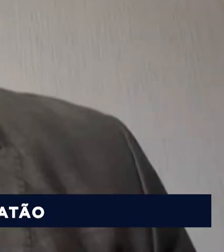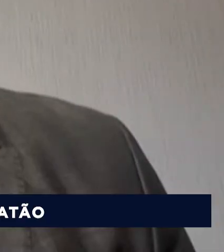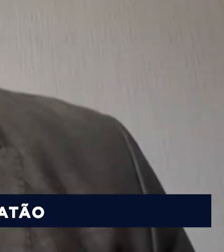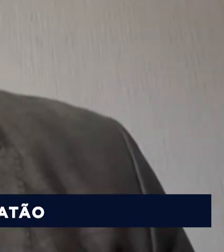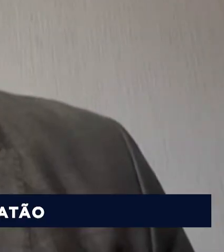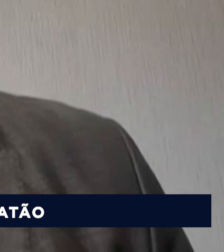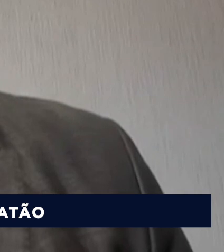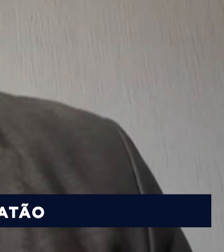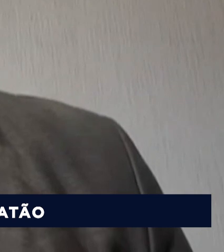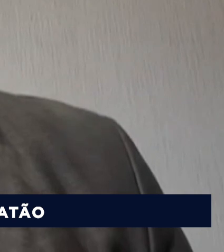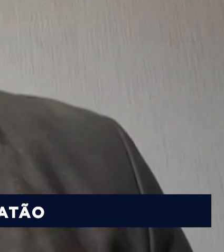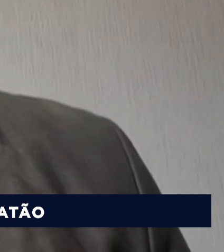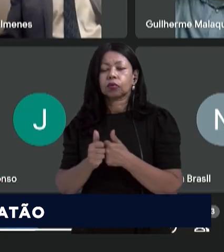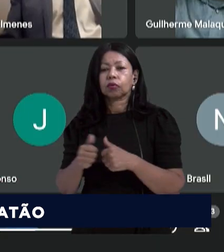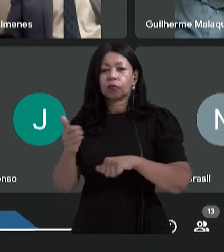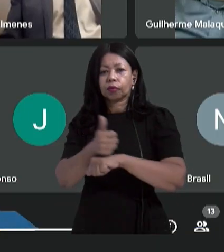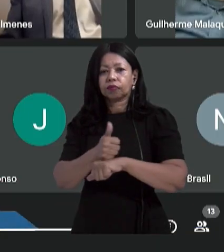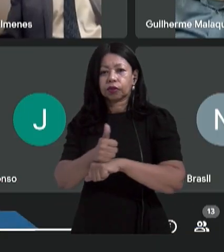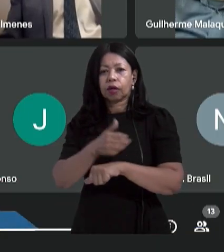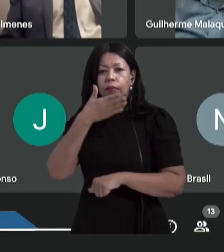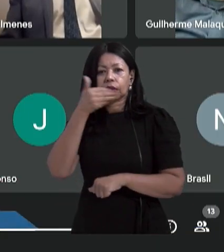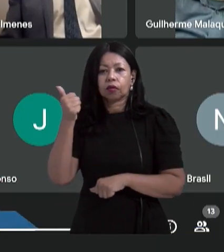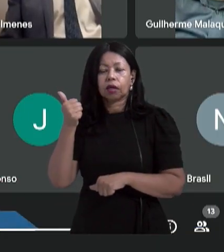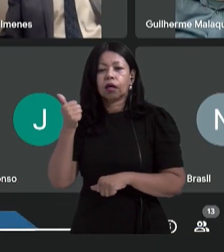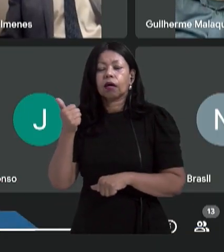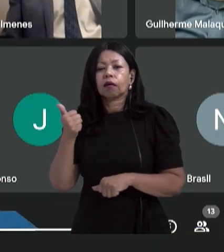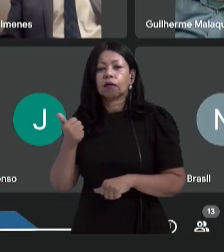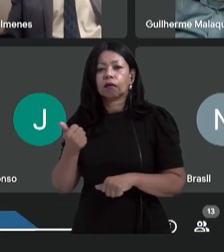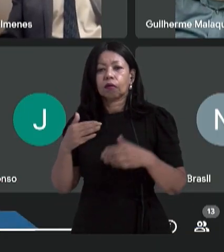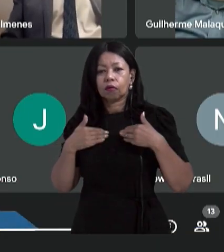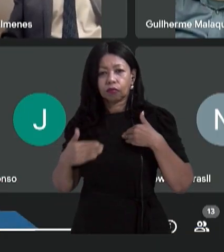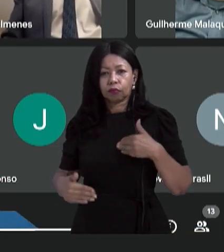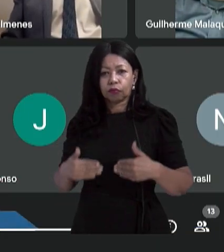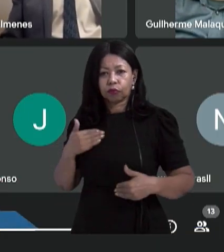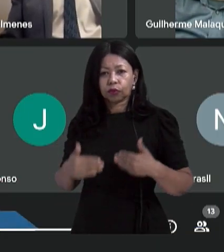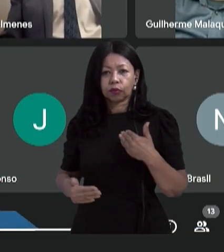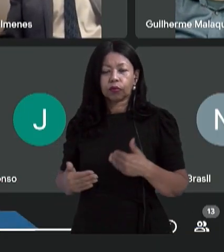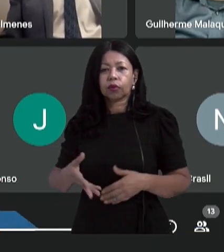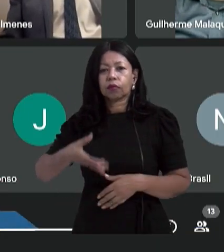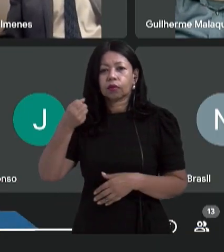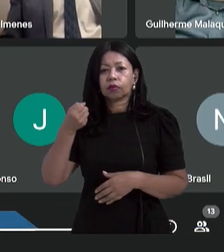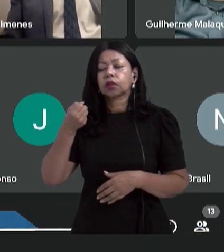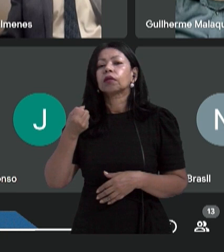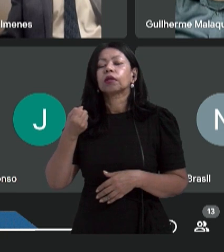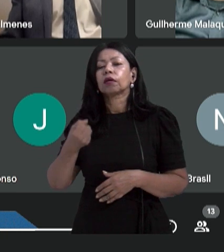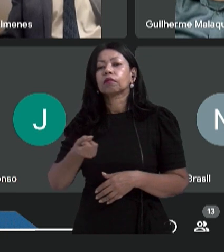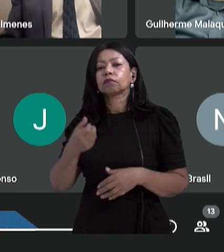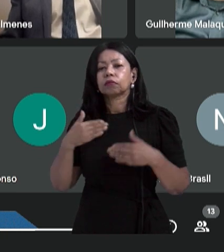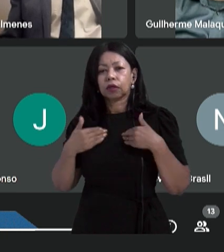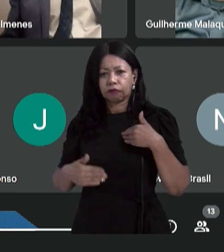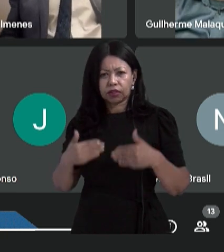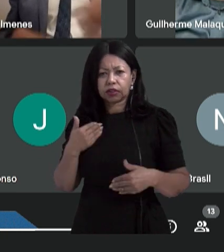Vários requerimentos foram apresentados pelo vereador Marcos Roberto Silva Outinho na 38ª sessão